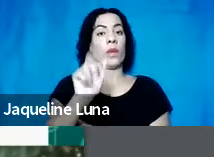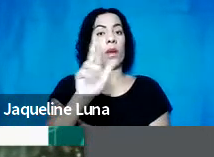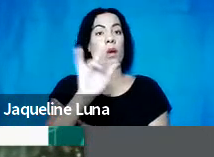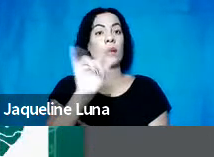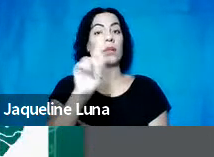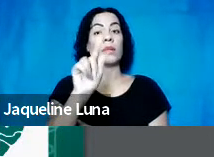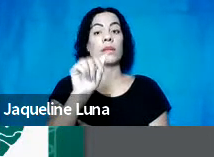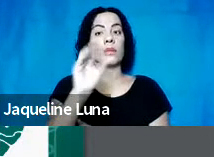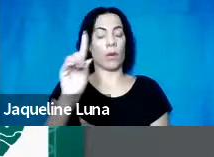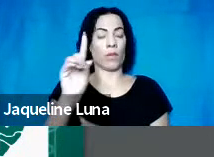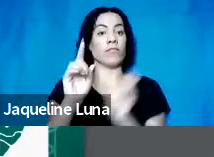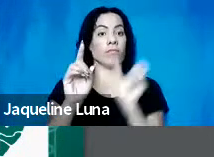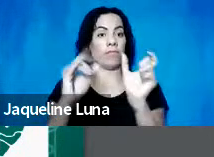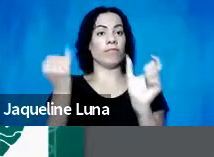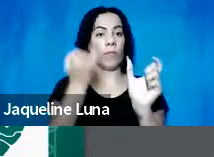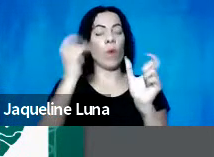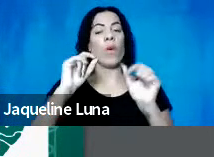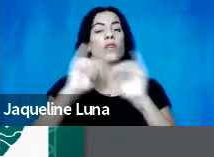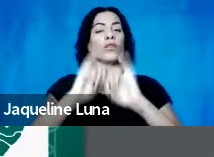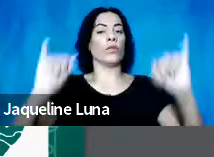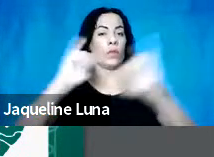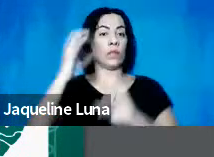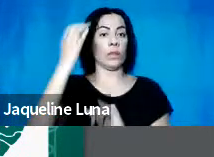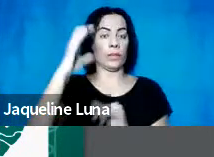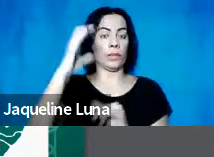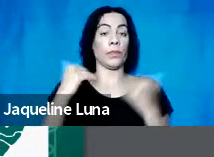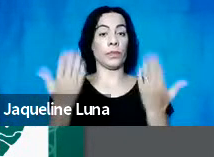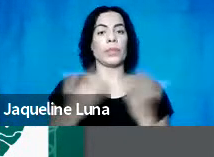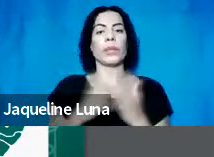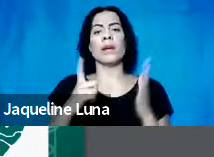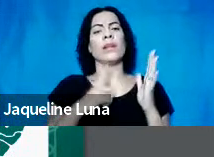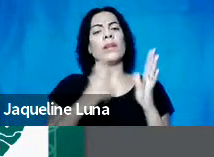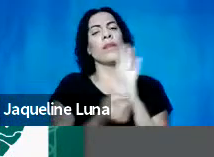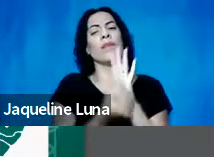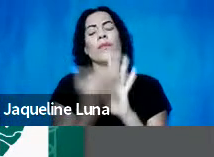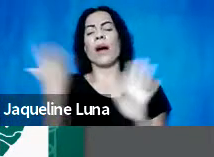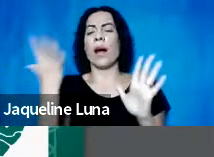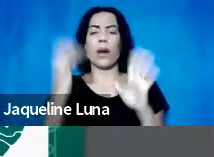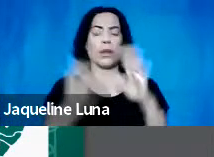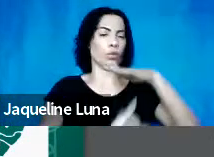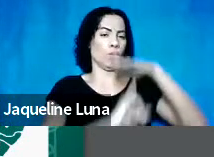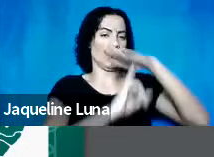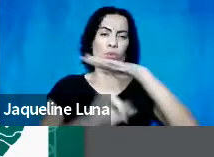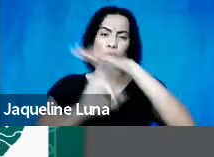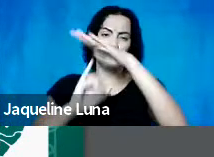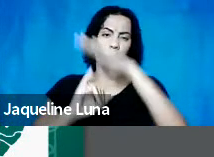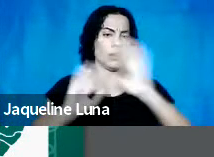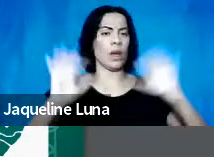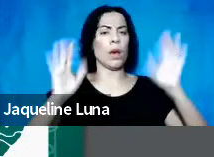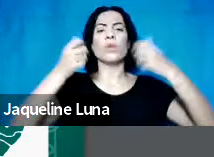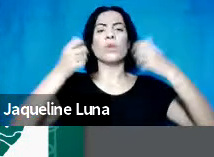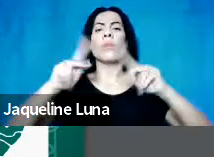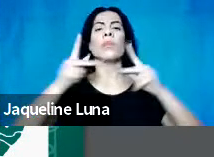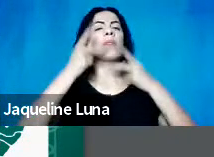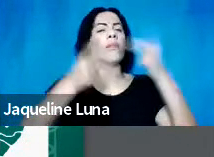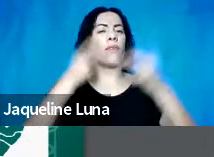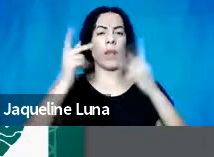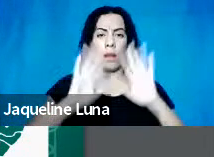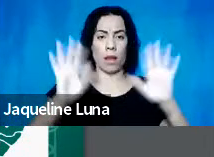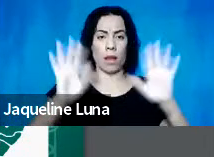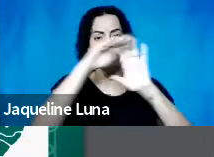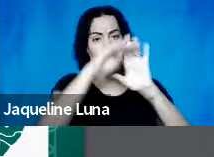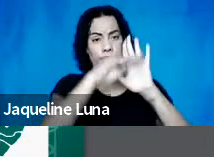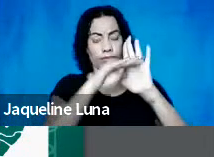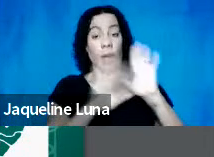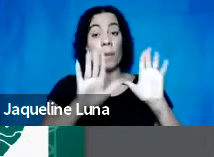ciência. Bem, são muitas as instituições, não vou fazer a leitura delas, mas para vocês terem uma noção, a